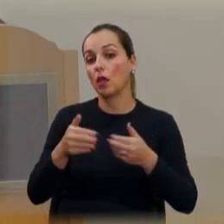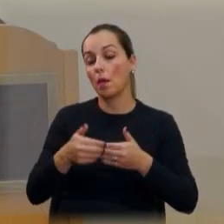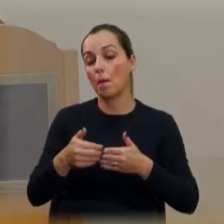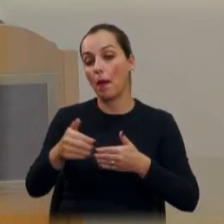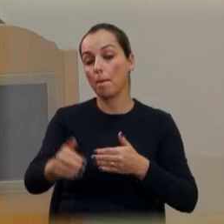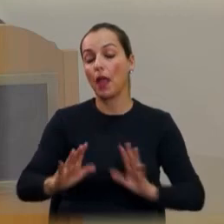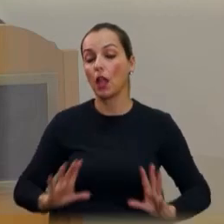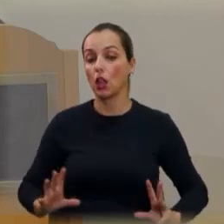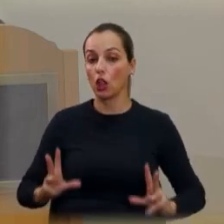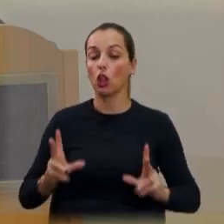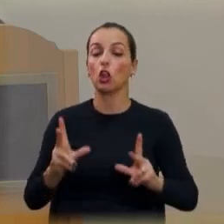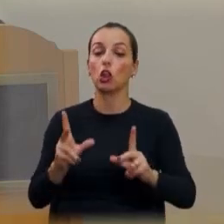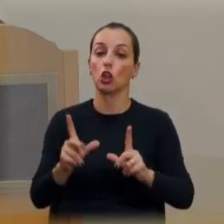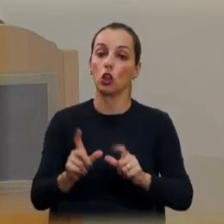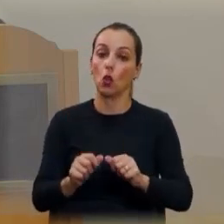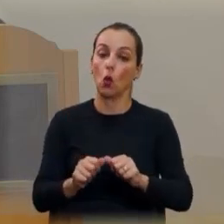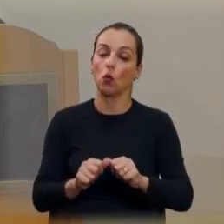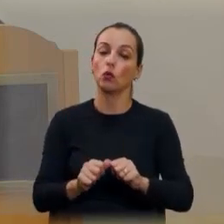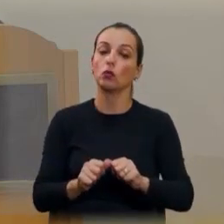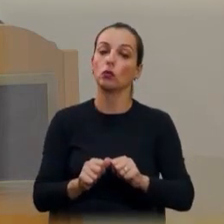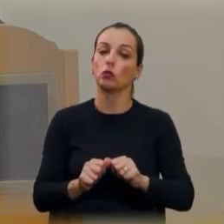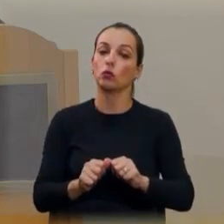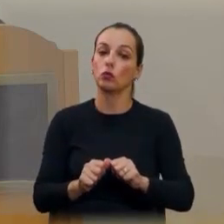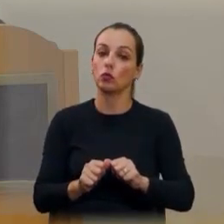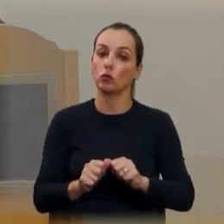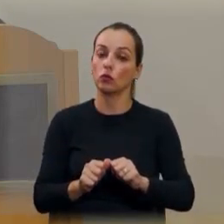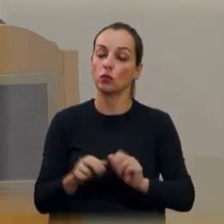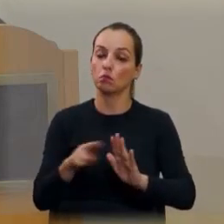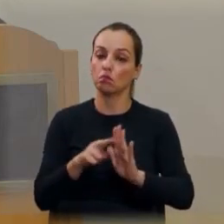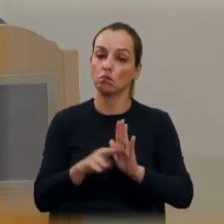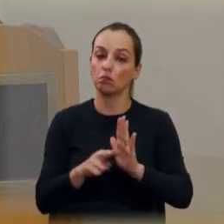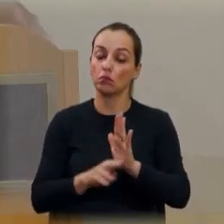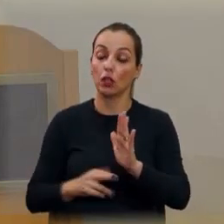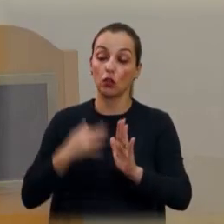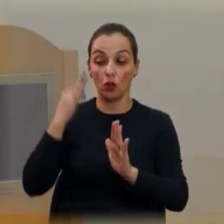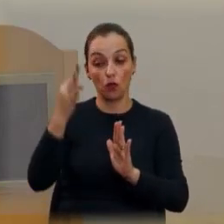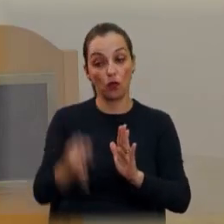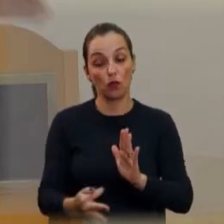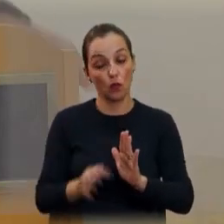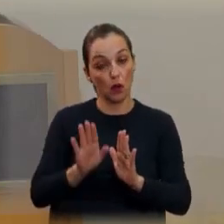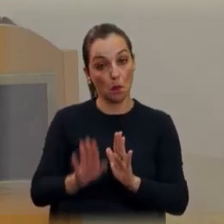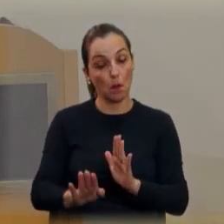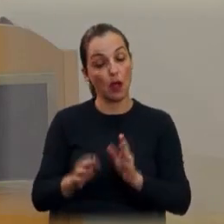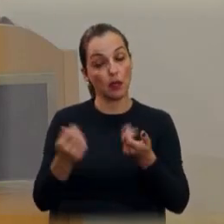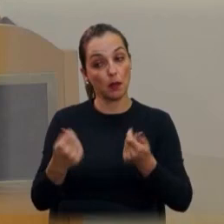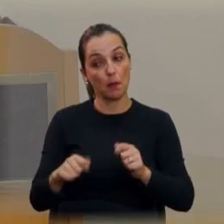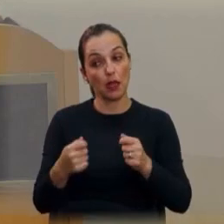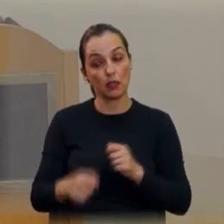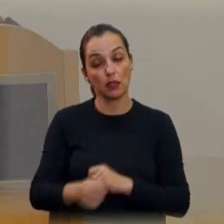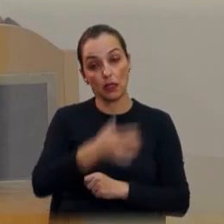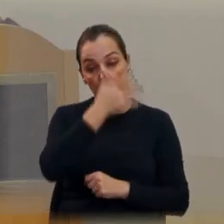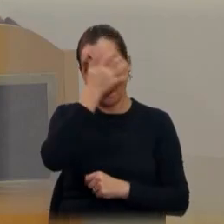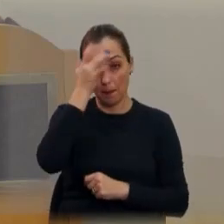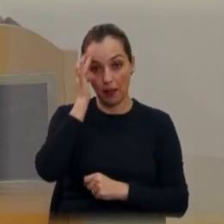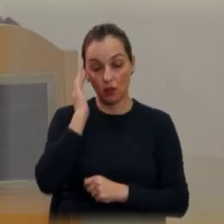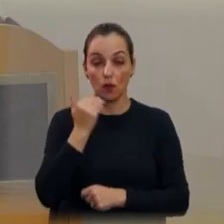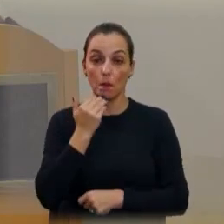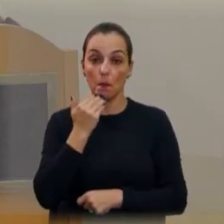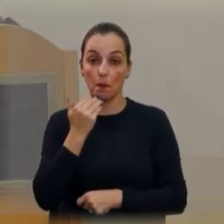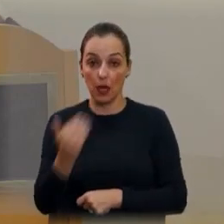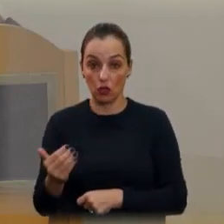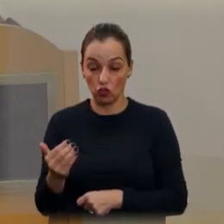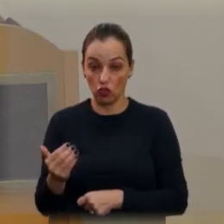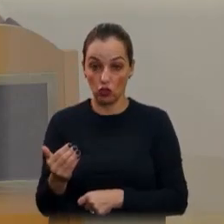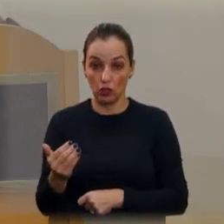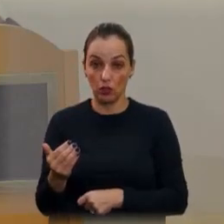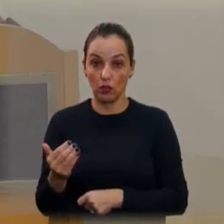para todas as regularizações futuras, desde que requerida pelos sucessores dos